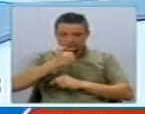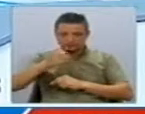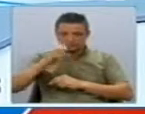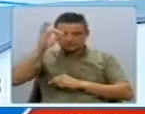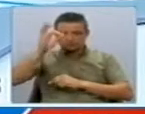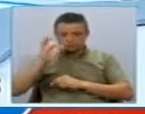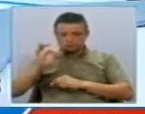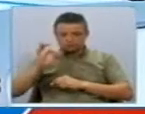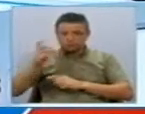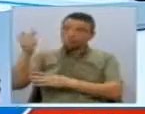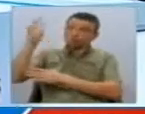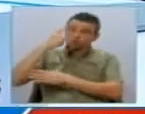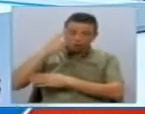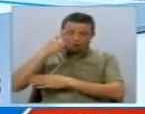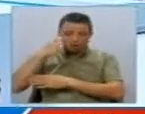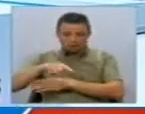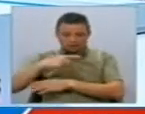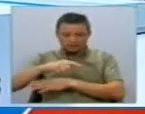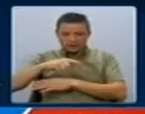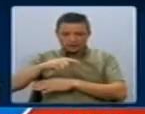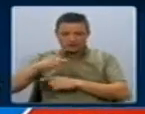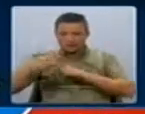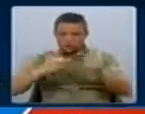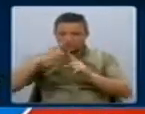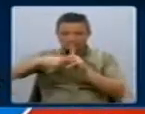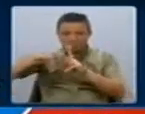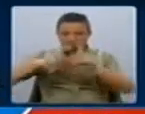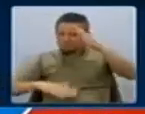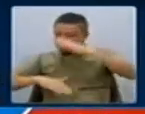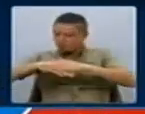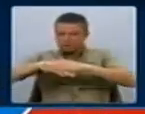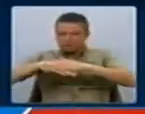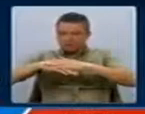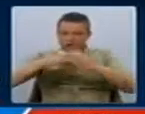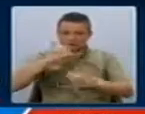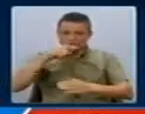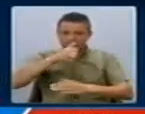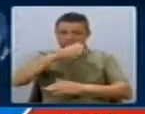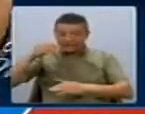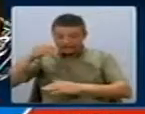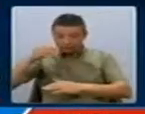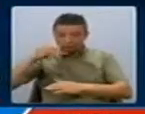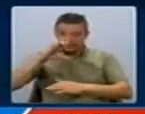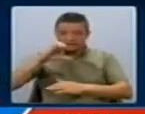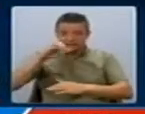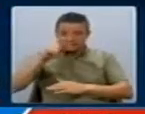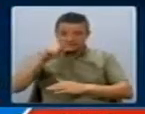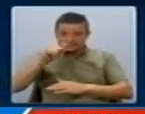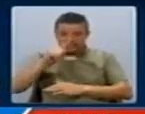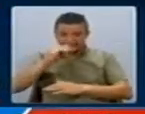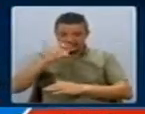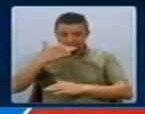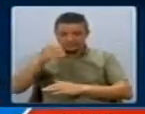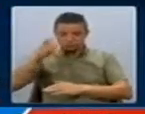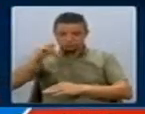da massa do Sol, são estrelas que terão uma temperatura máxima na ordem dos 2500 graus Celsius. Só para teres uma ideia, no interior do